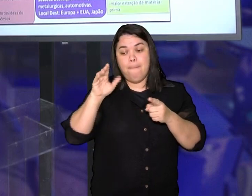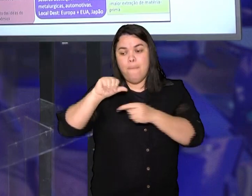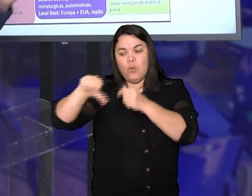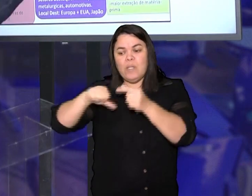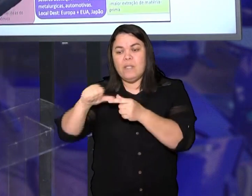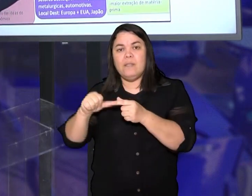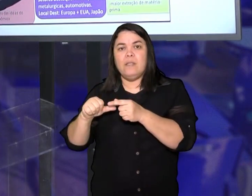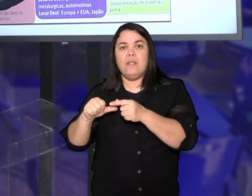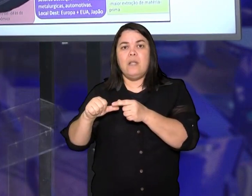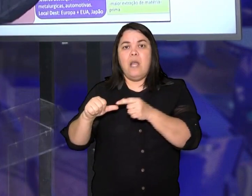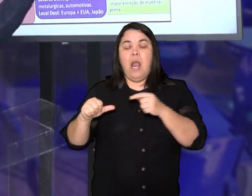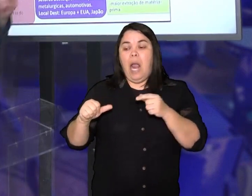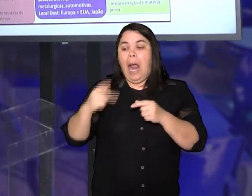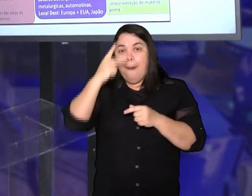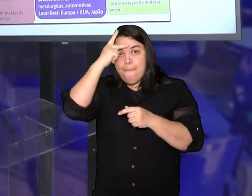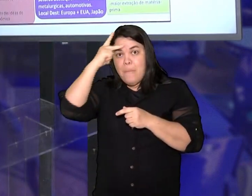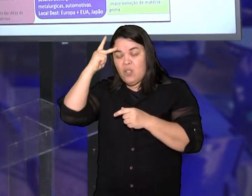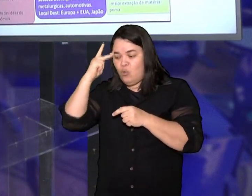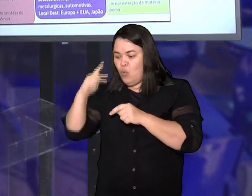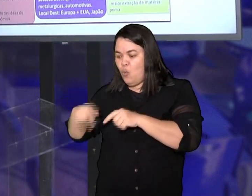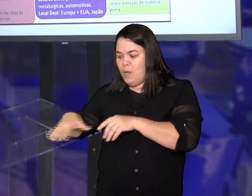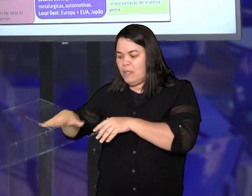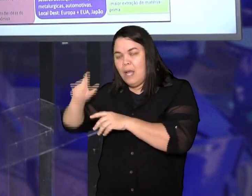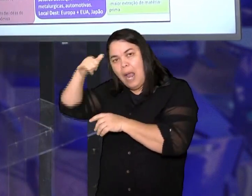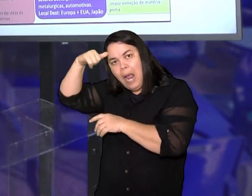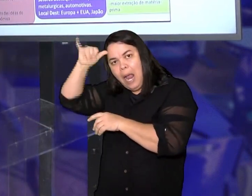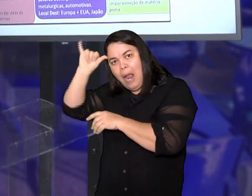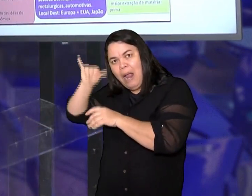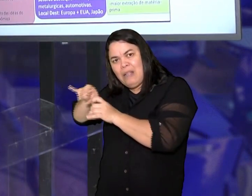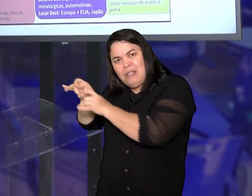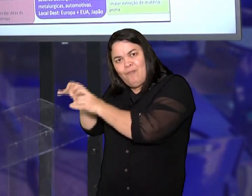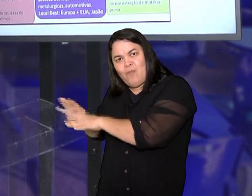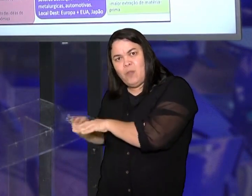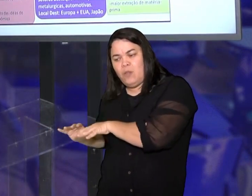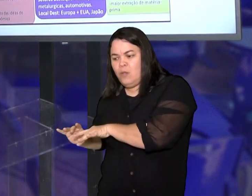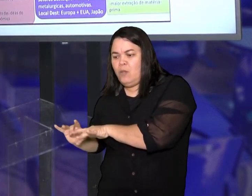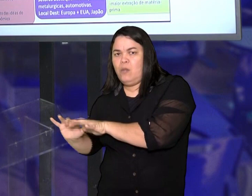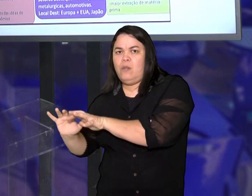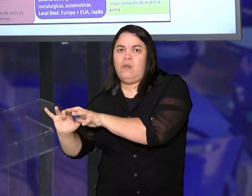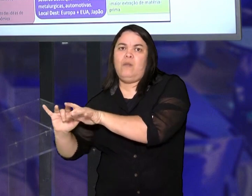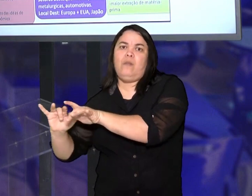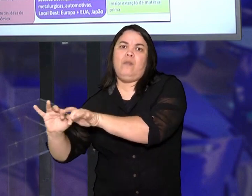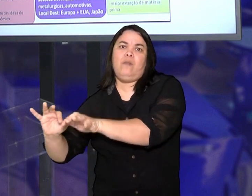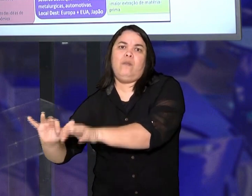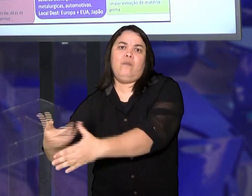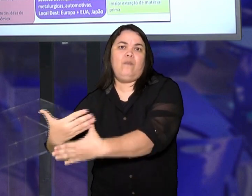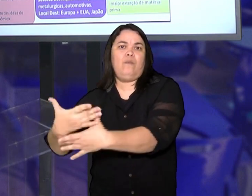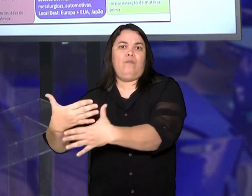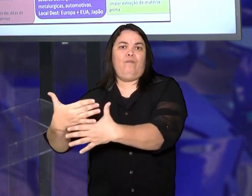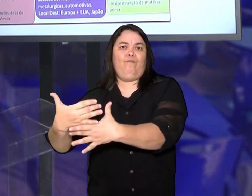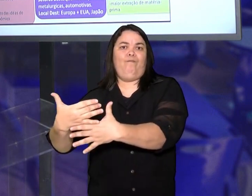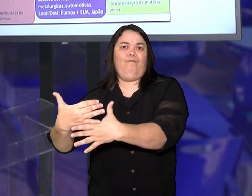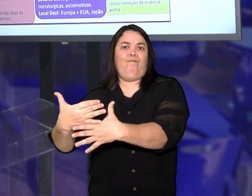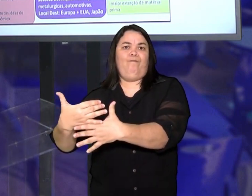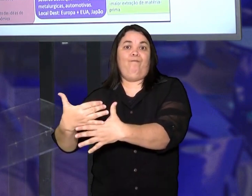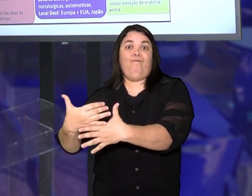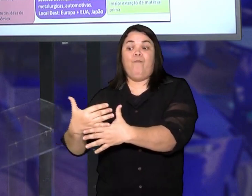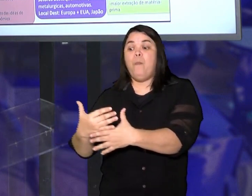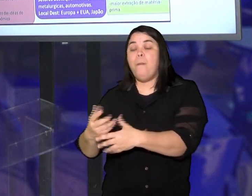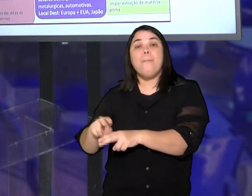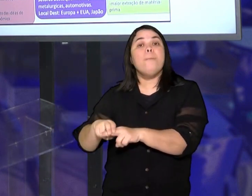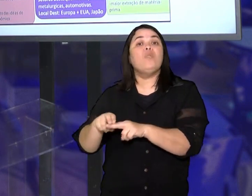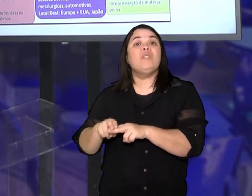e um processo de urbanização. Ou seja, nós vamos perceber que essas pessoas, por conta do surgimento das